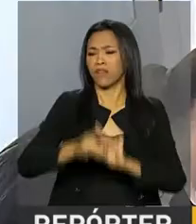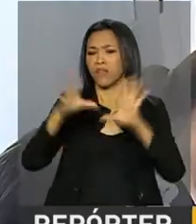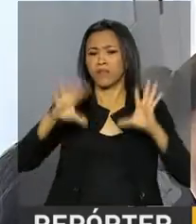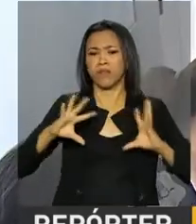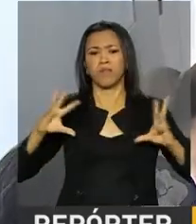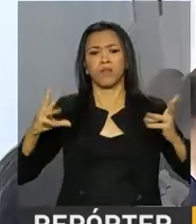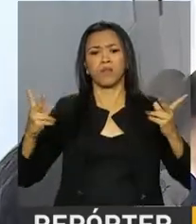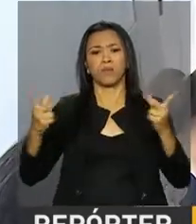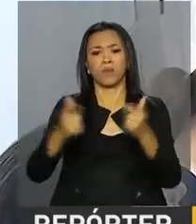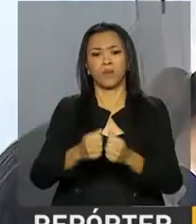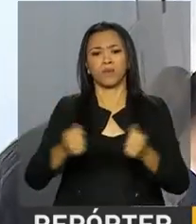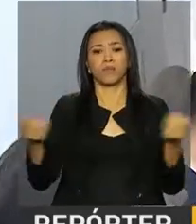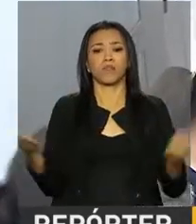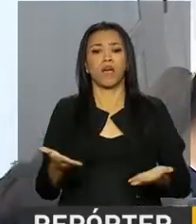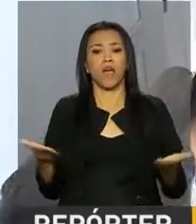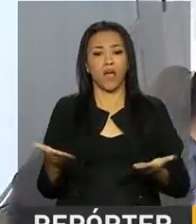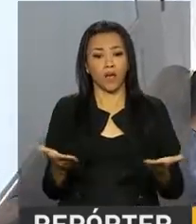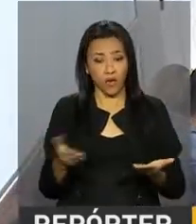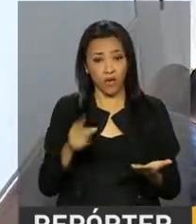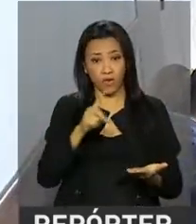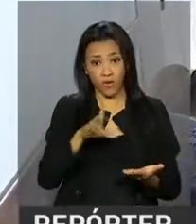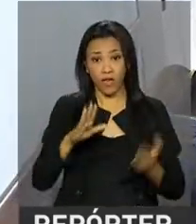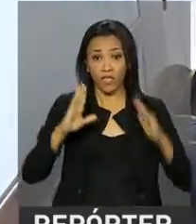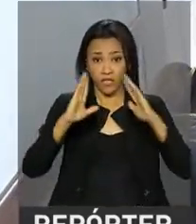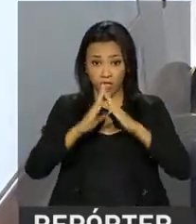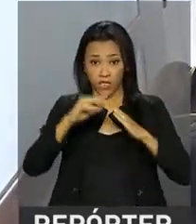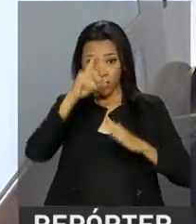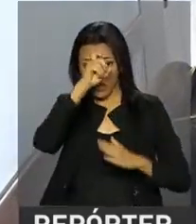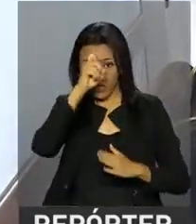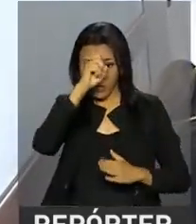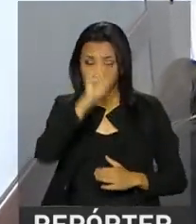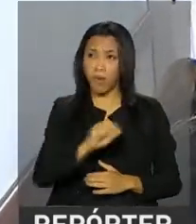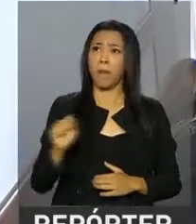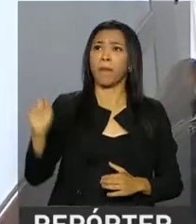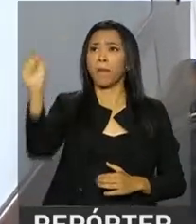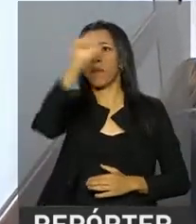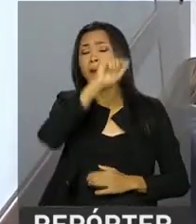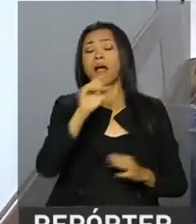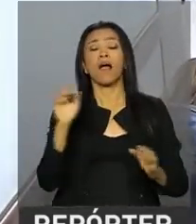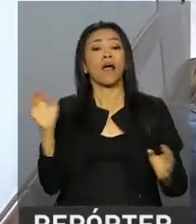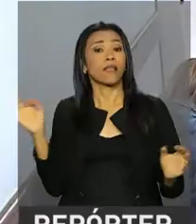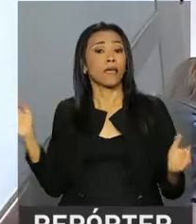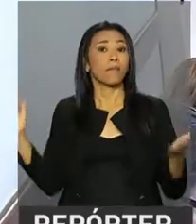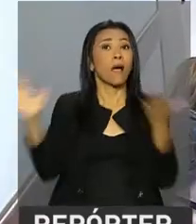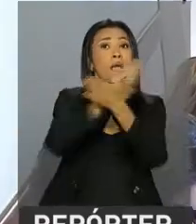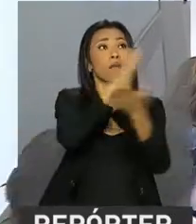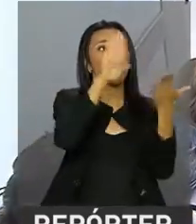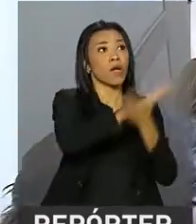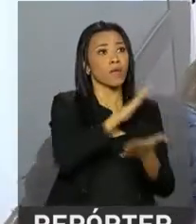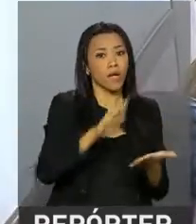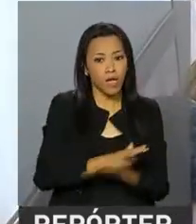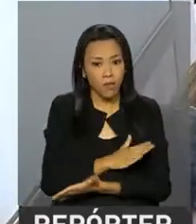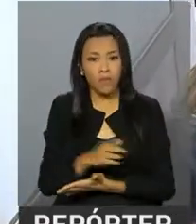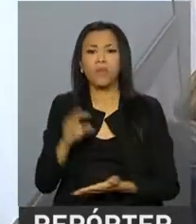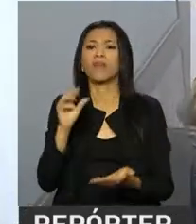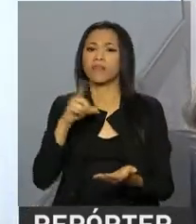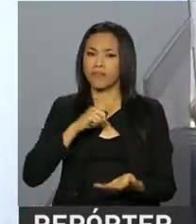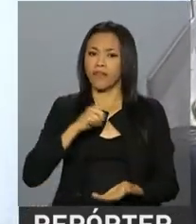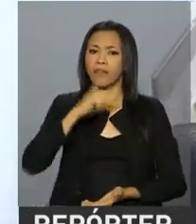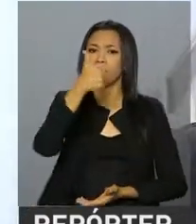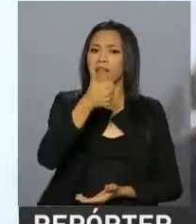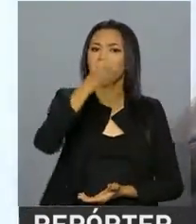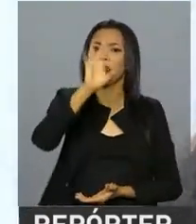gripe agora ela vai estar disponível em todos os postos de saúde até terminar o estoque que ainda conta com 10 milhões de